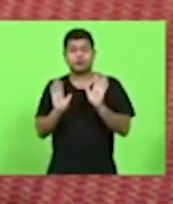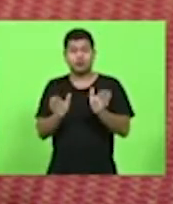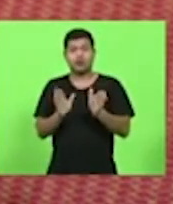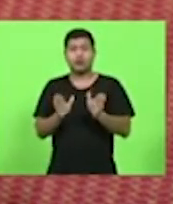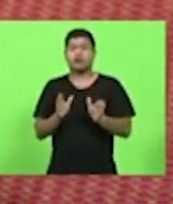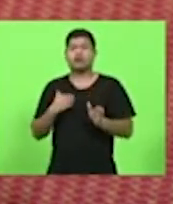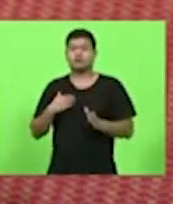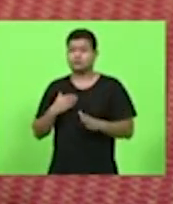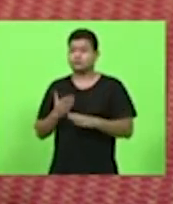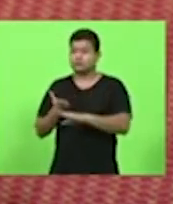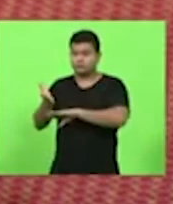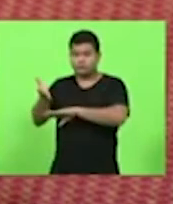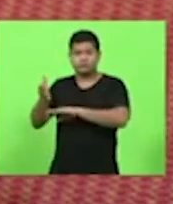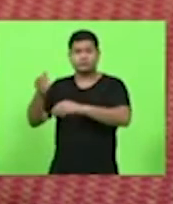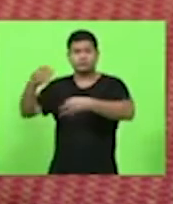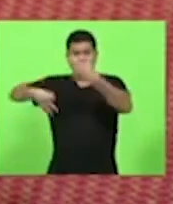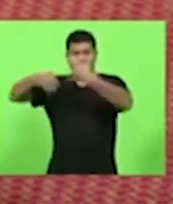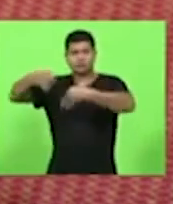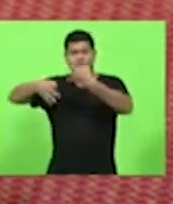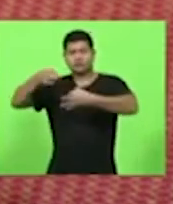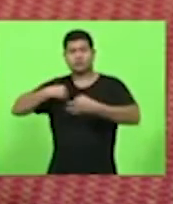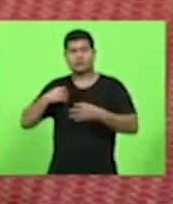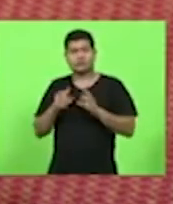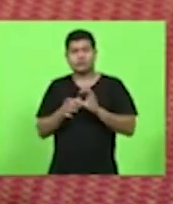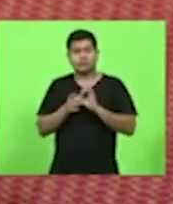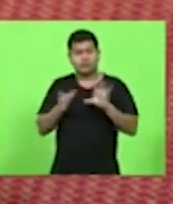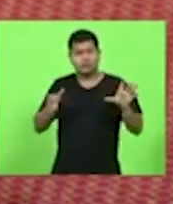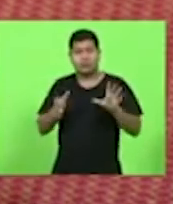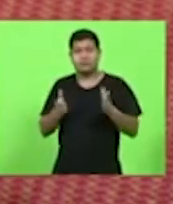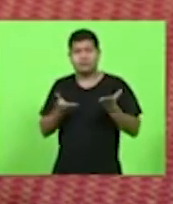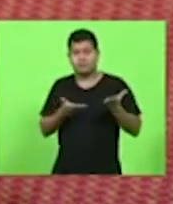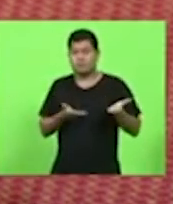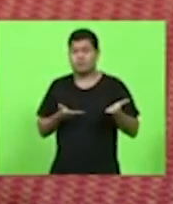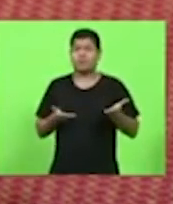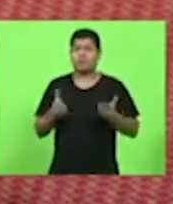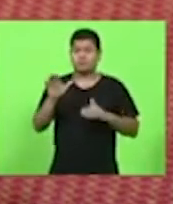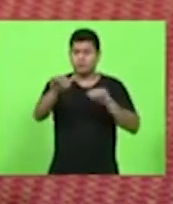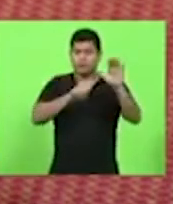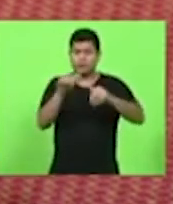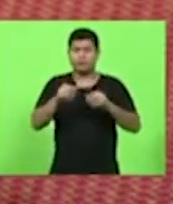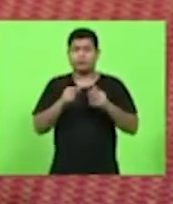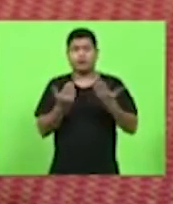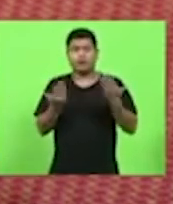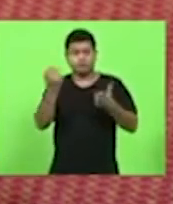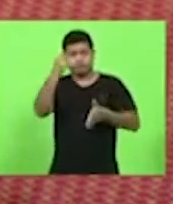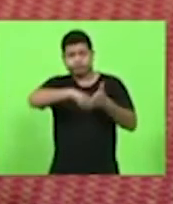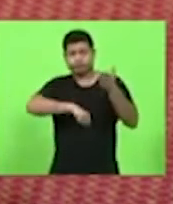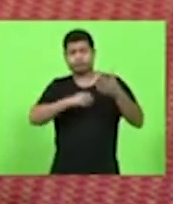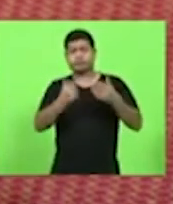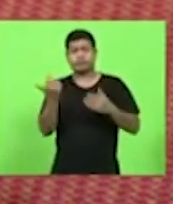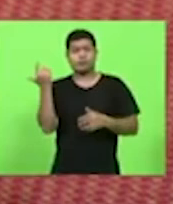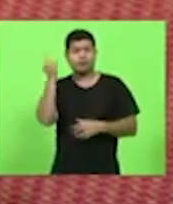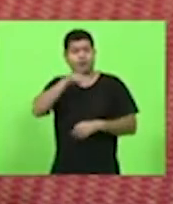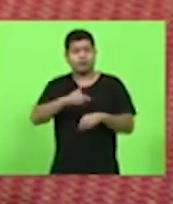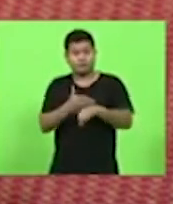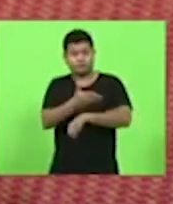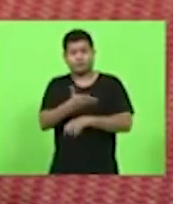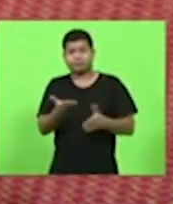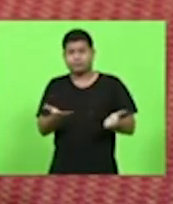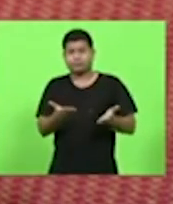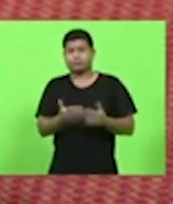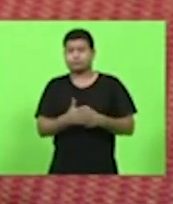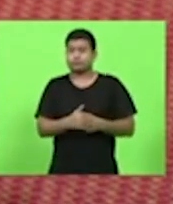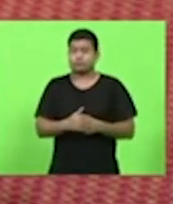justiça uma autorização para o chamamento dos concursados então todos nós defendemos